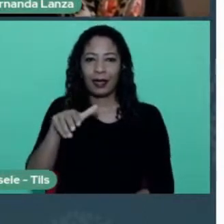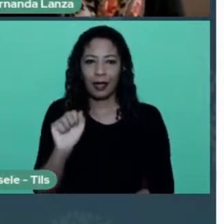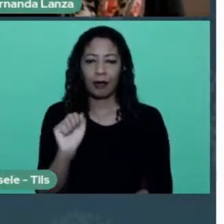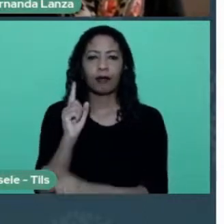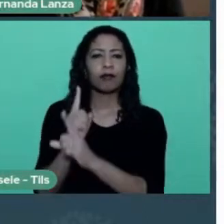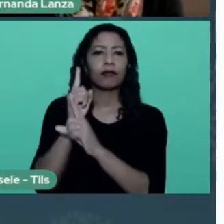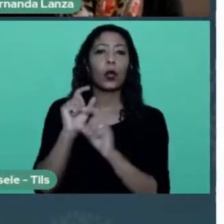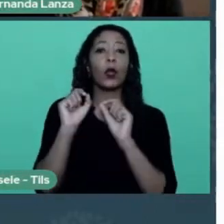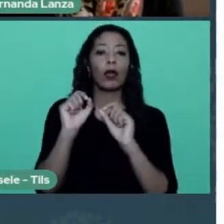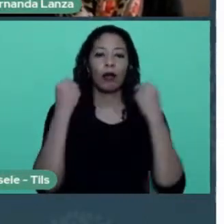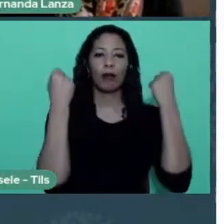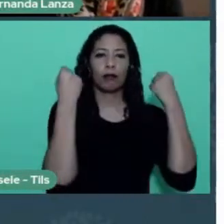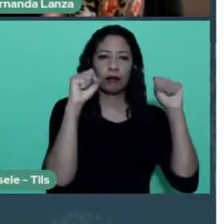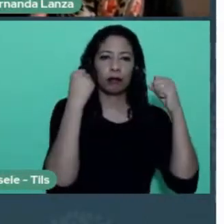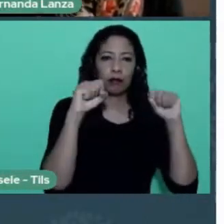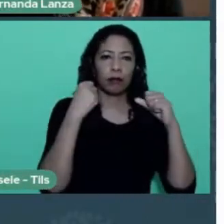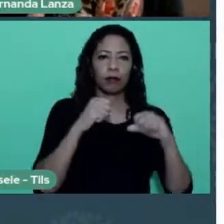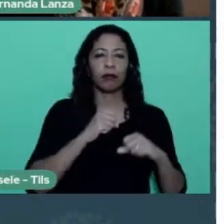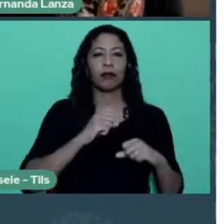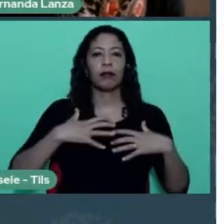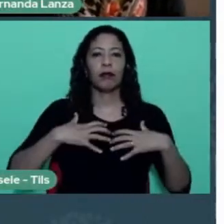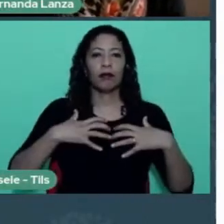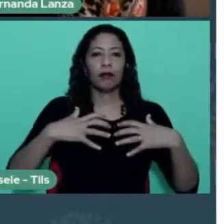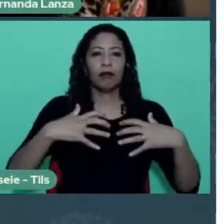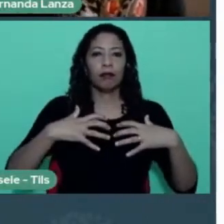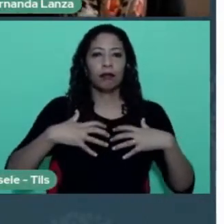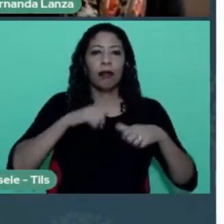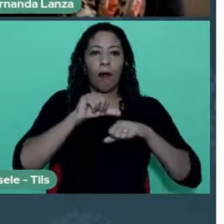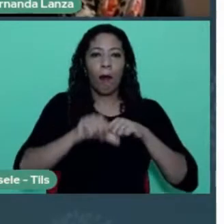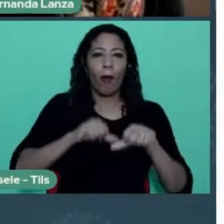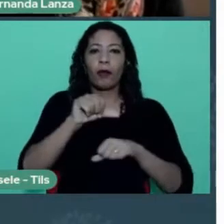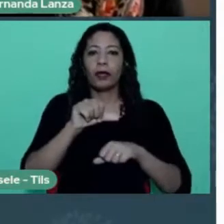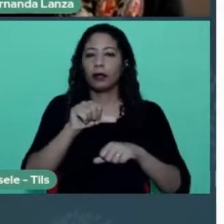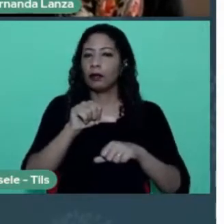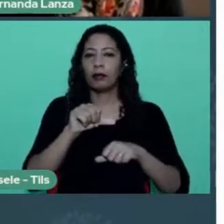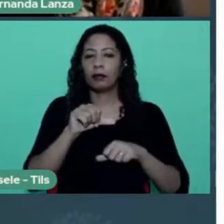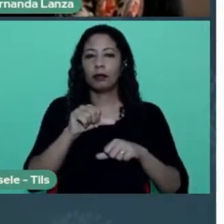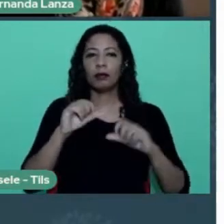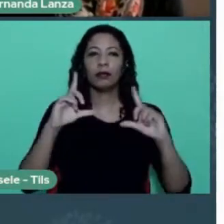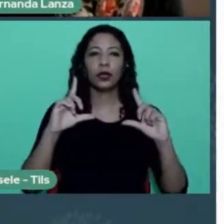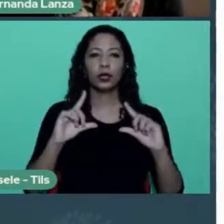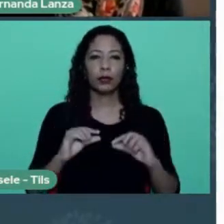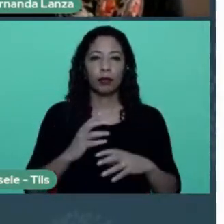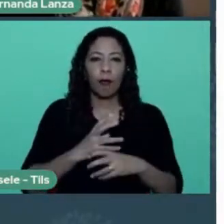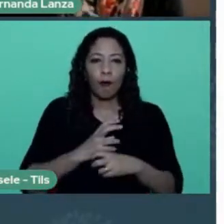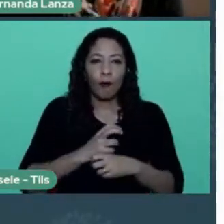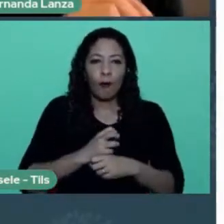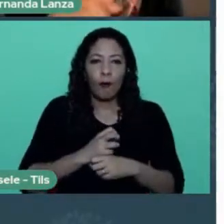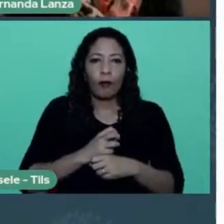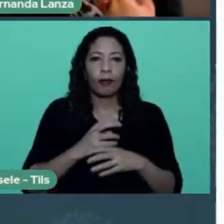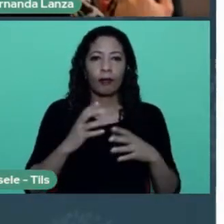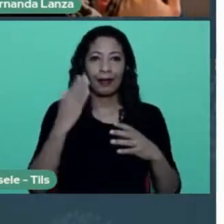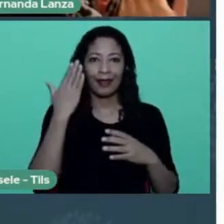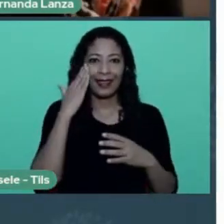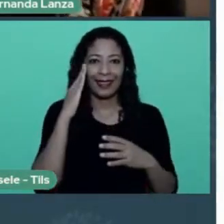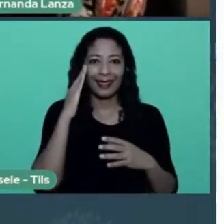é que o exercício físico não altera a função pulmonar, nós já conversamos sobre isso, diminui o broncoespasmo induzido pelo exercício. Olha que